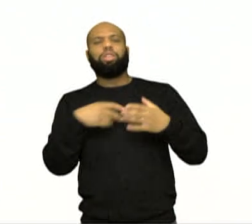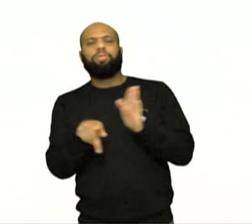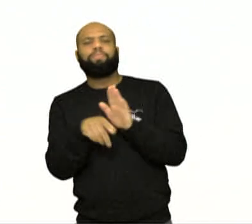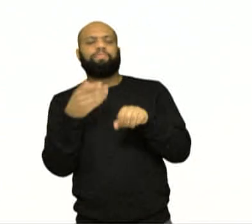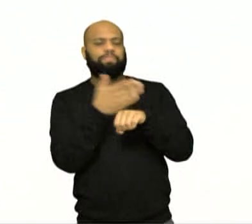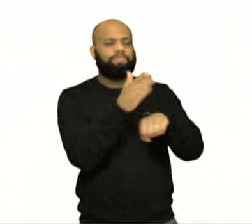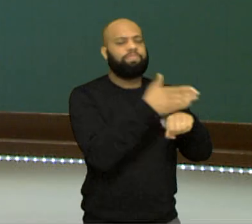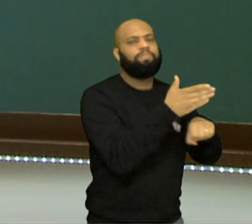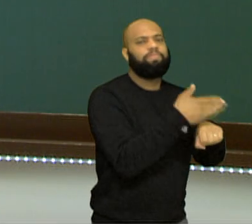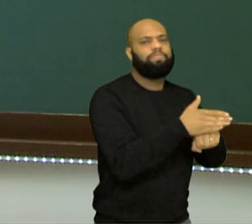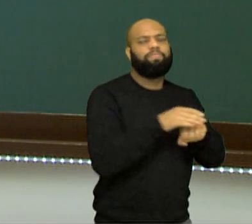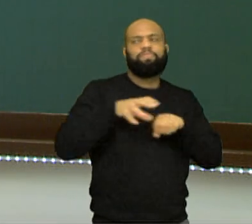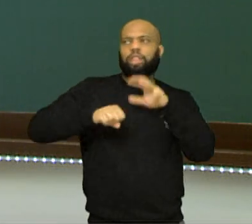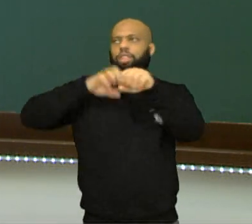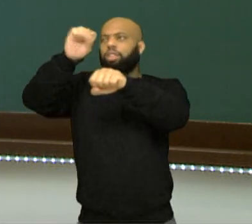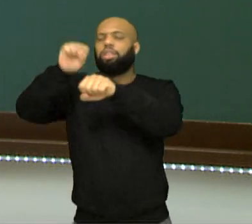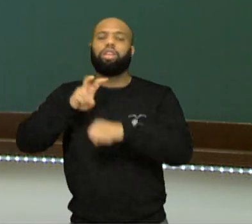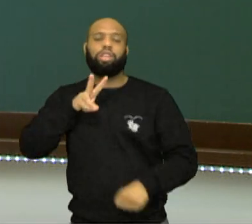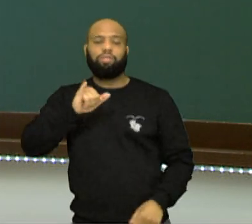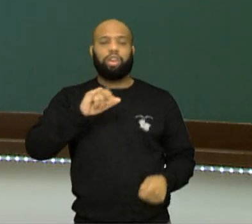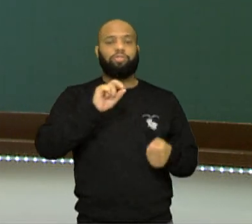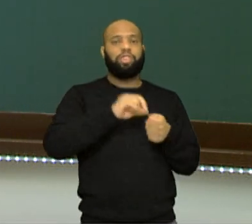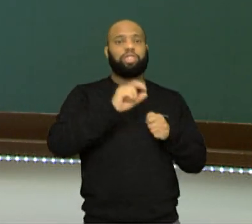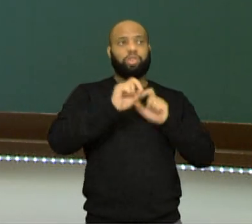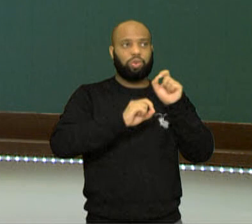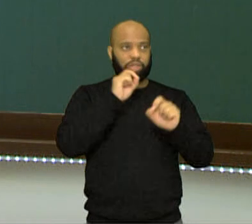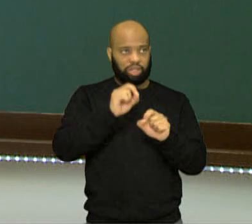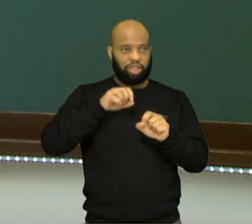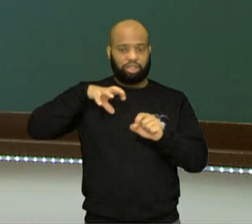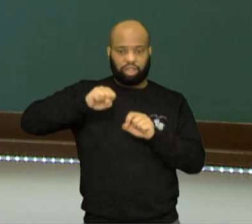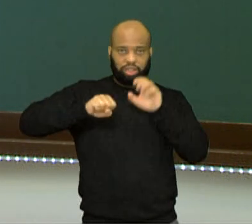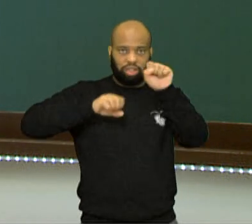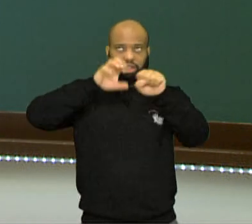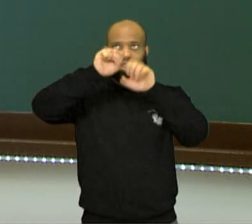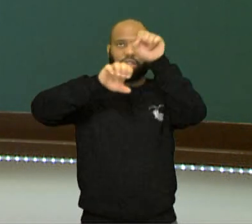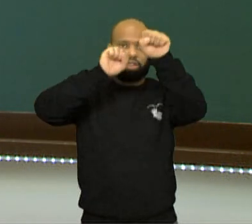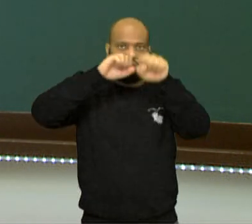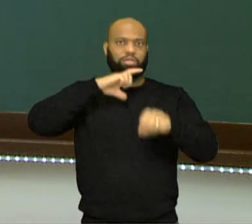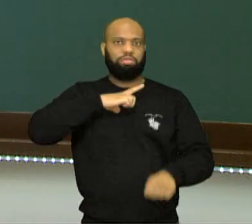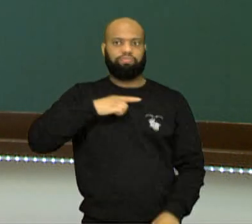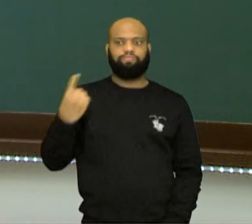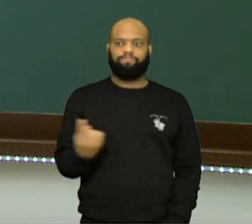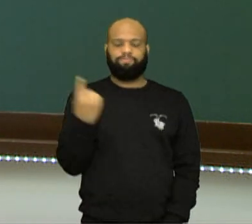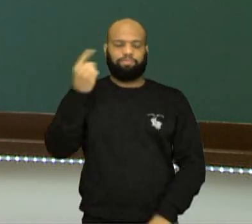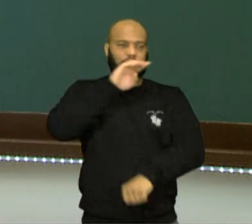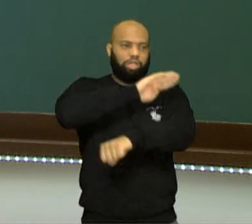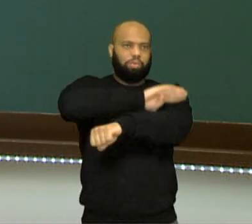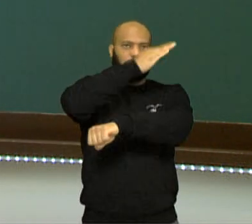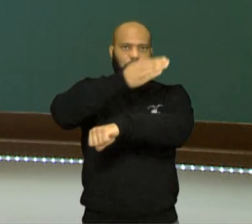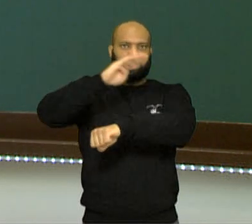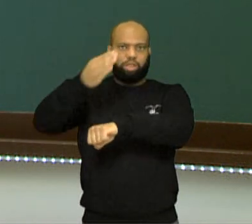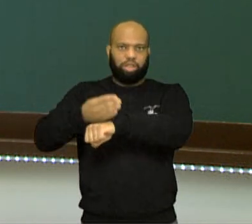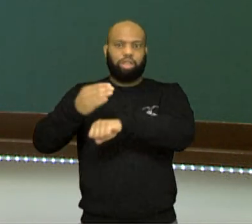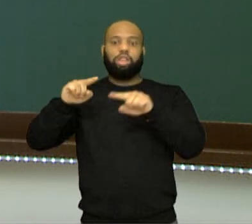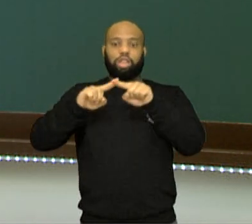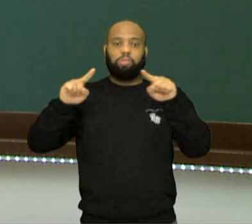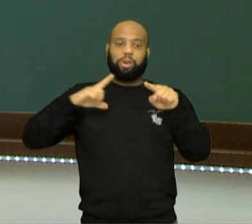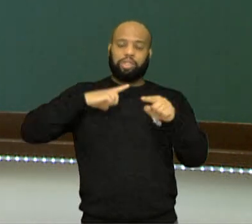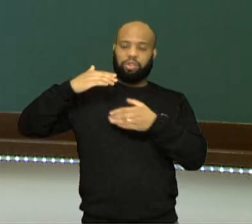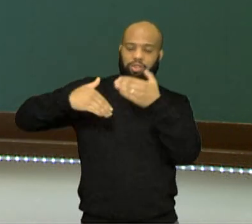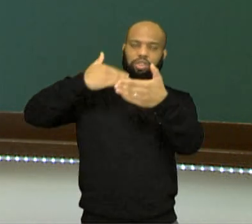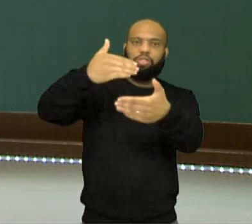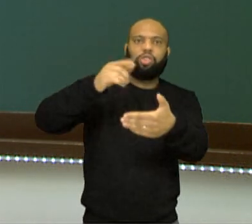treinar os alpinistas que fariam aquelas, né, escaladas de grandes montanhas. Mas, né, acabou se desenvolvendo como